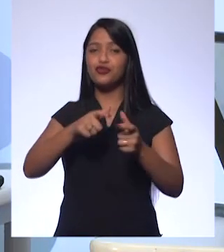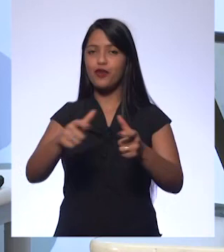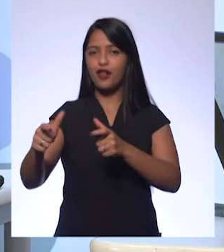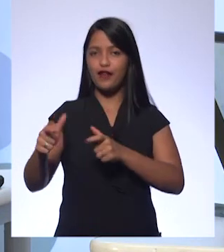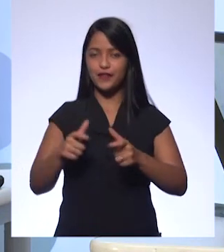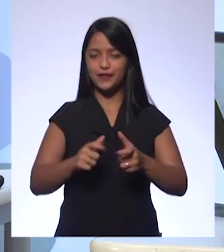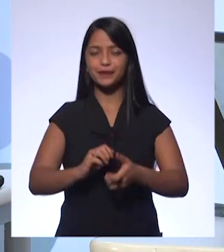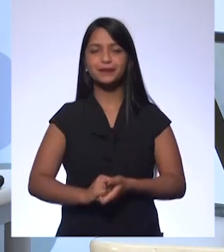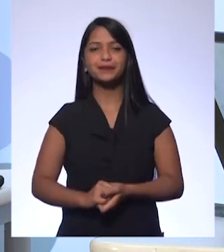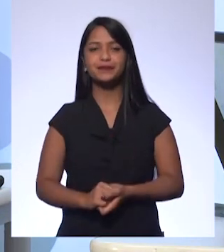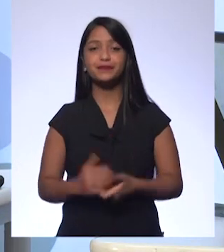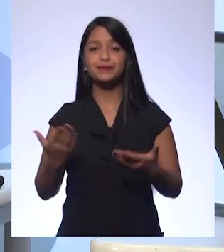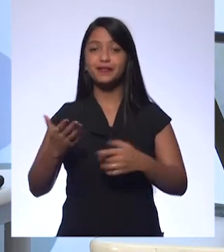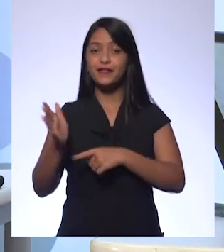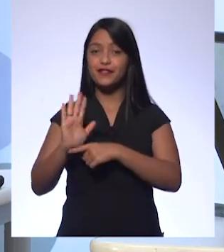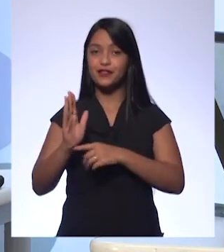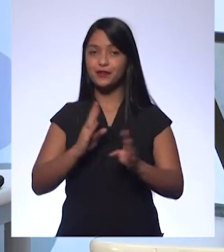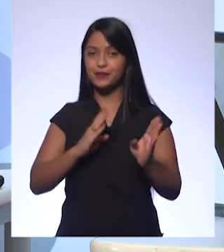Marcos, por favor.